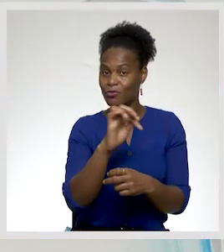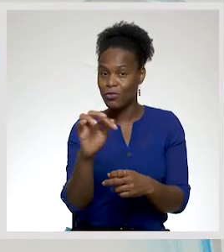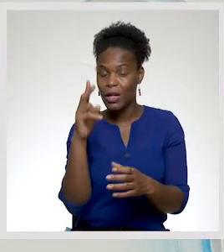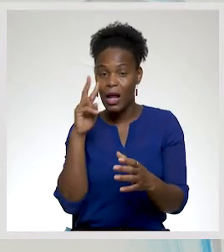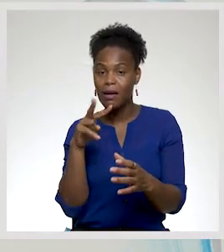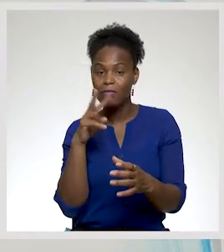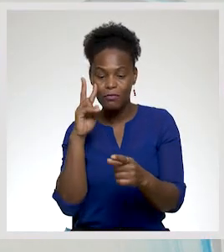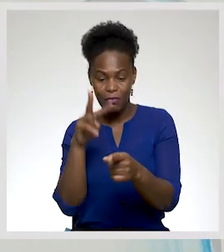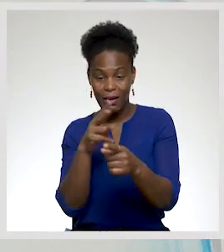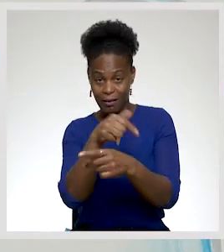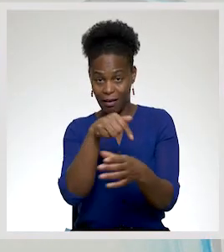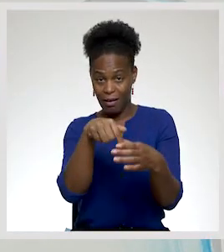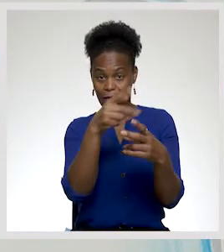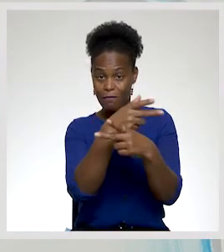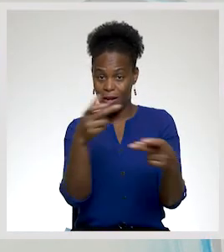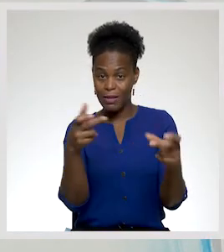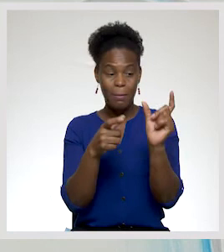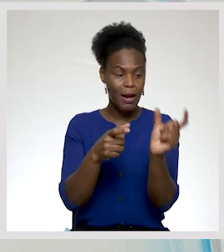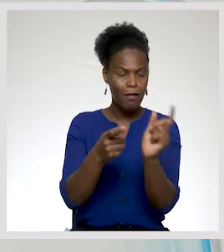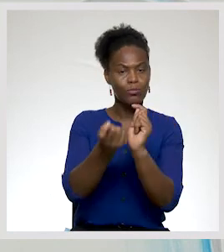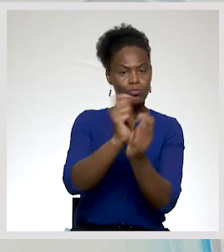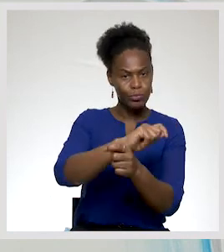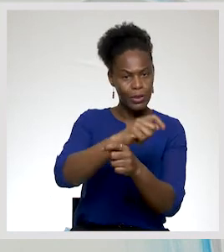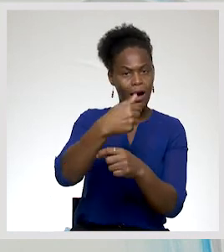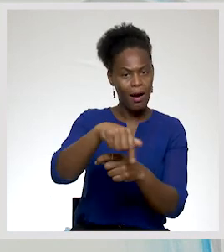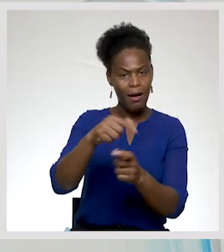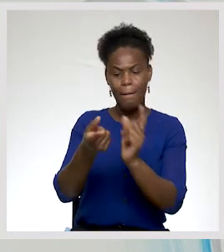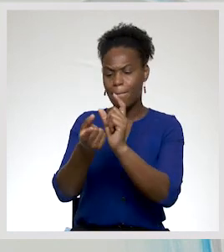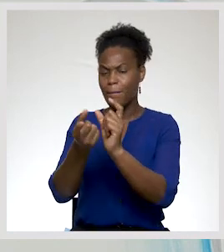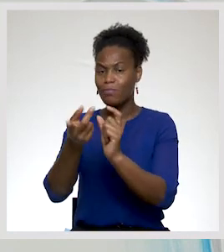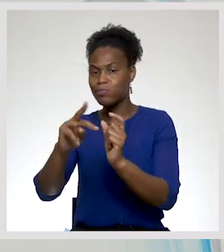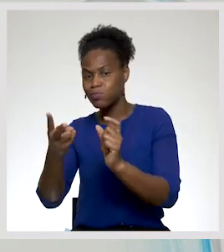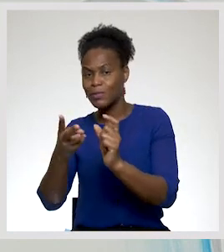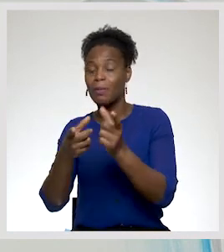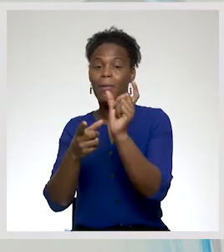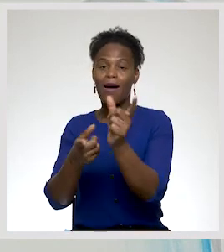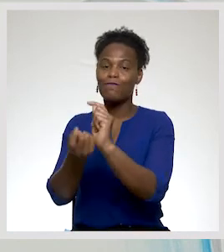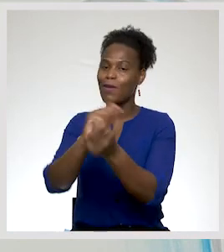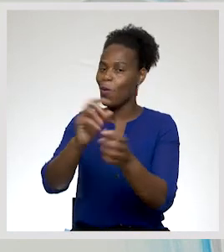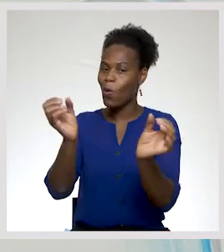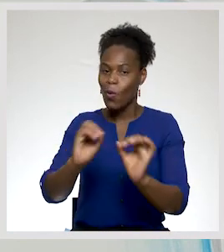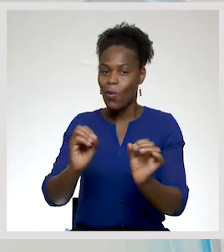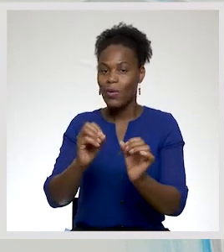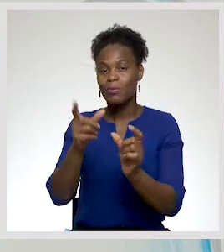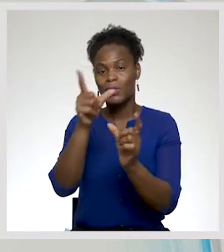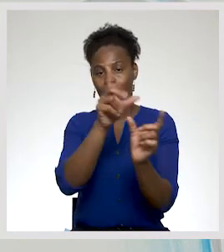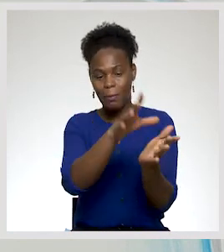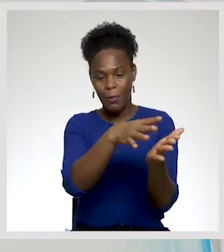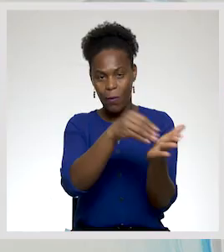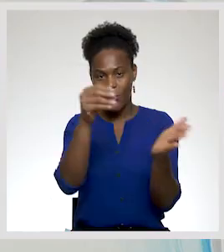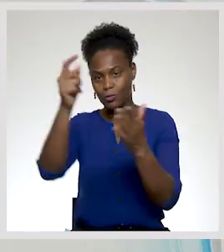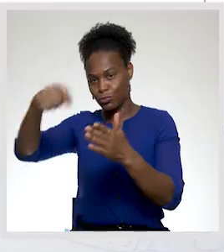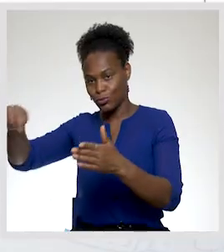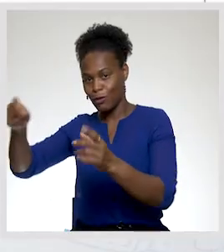terão de identificar nessas frases as palavras variáveis e invariáveis e colocá-las no quadro